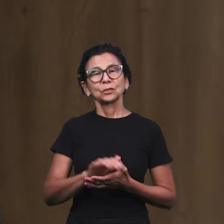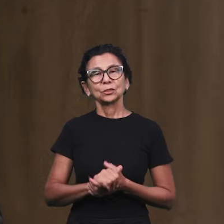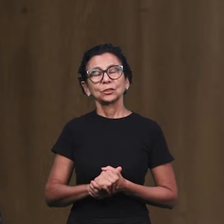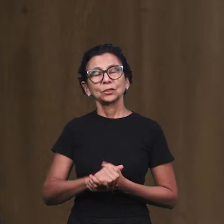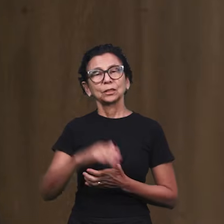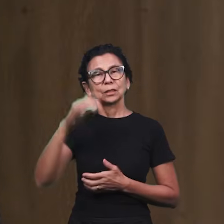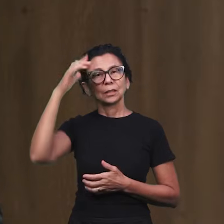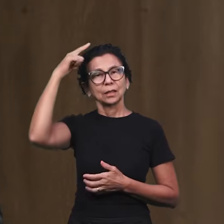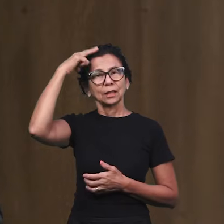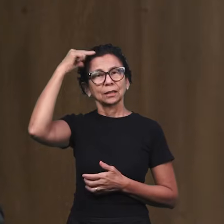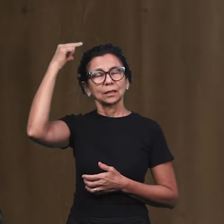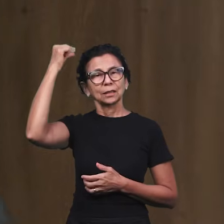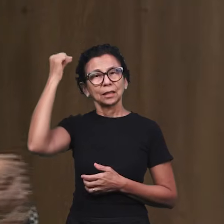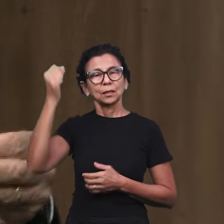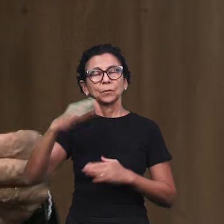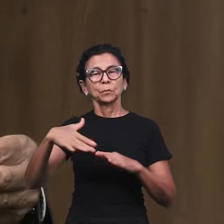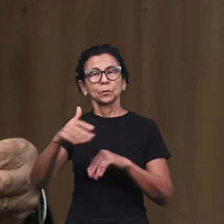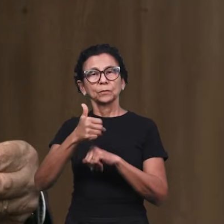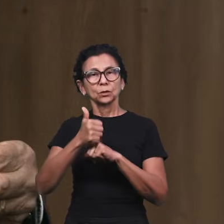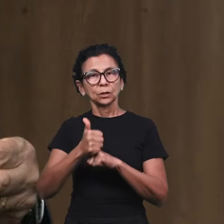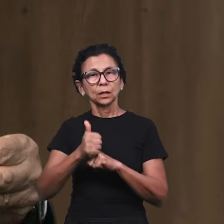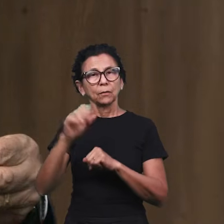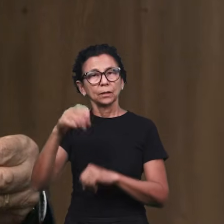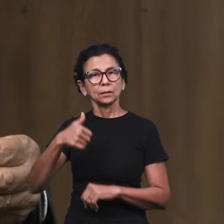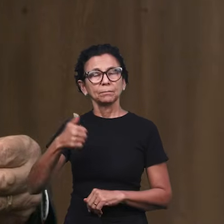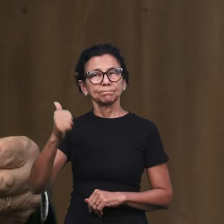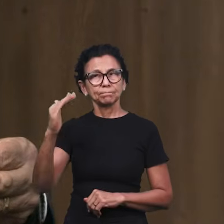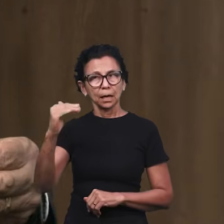atividade profissional e